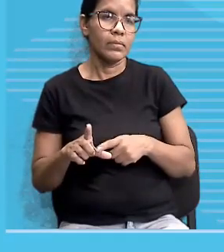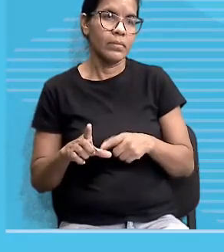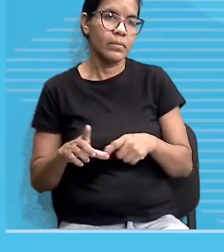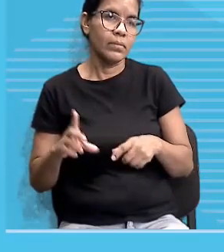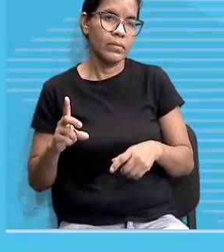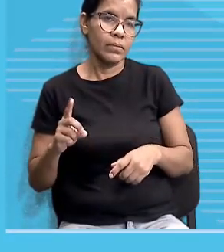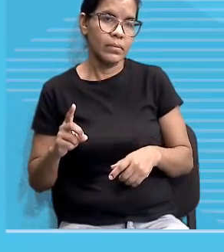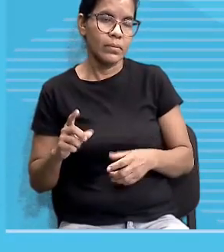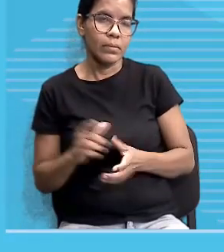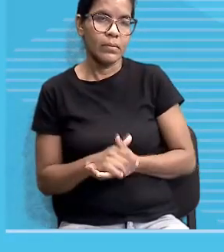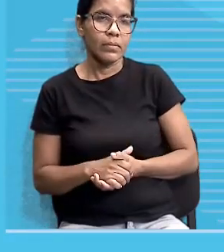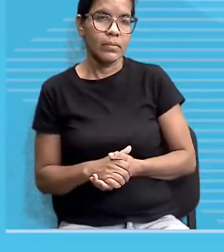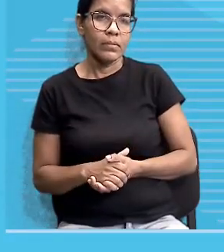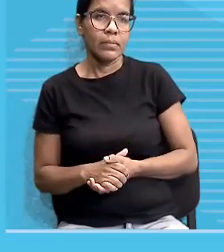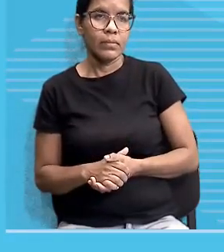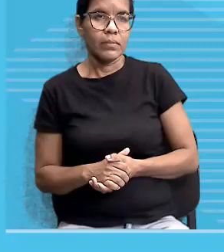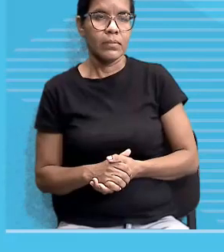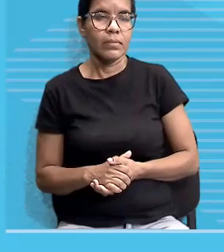ou não